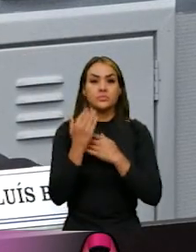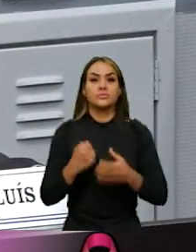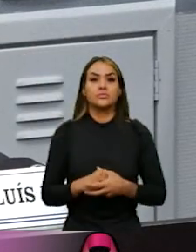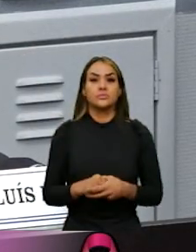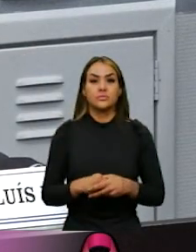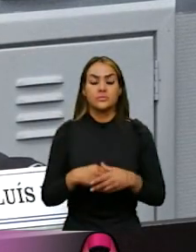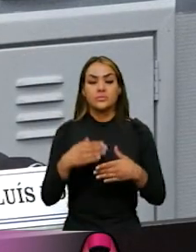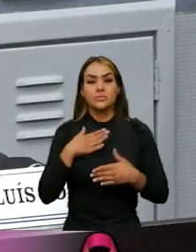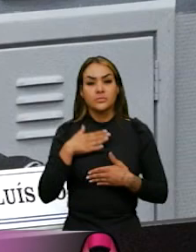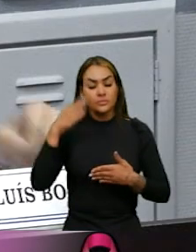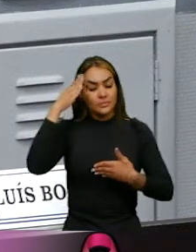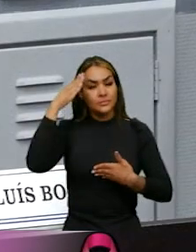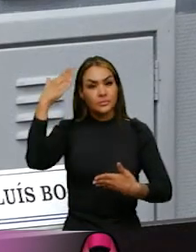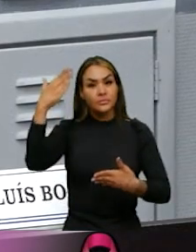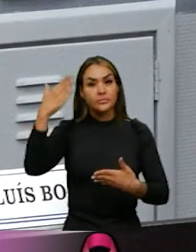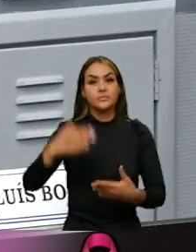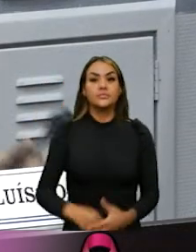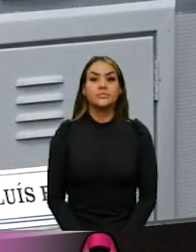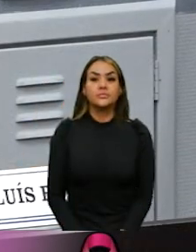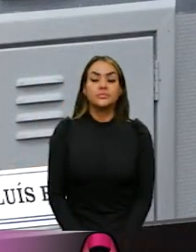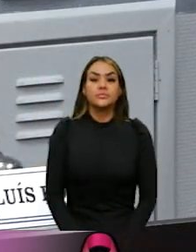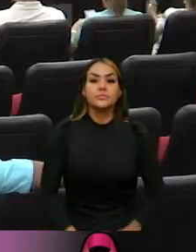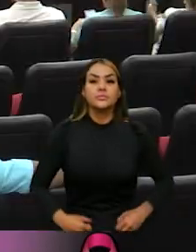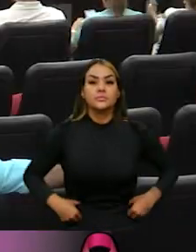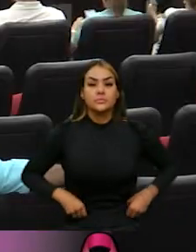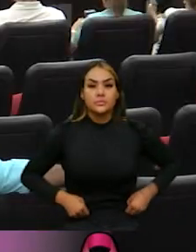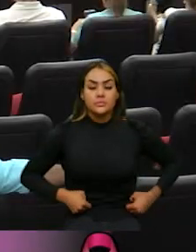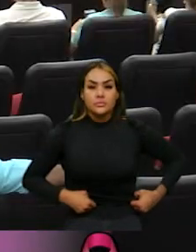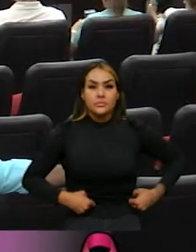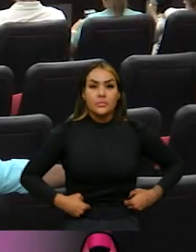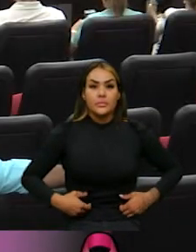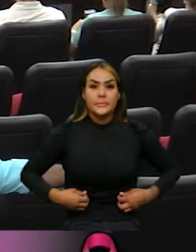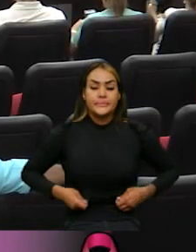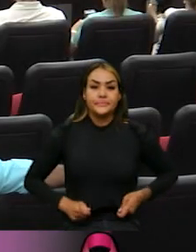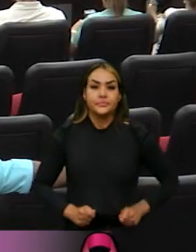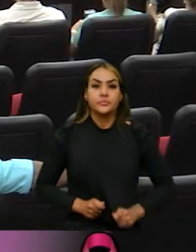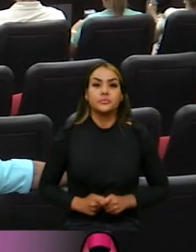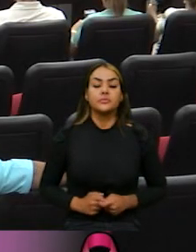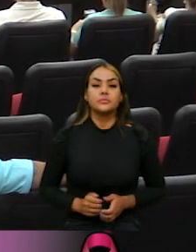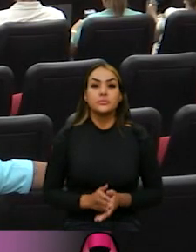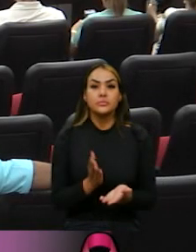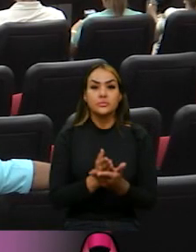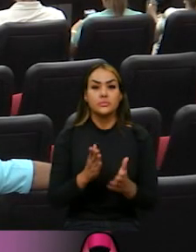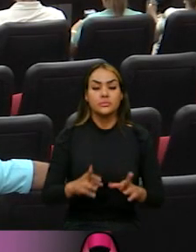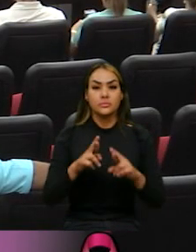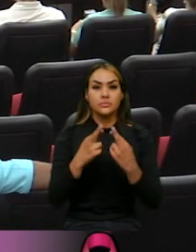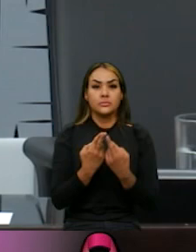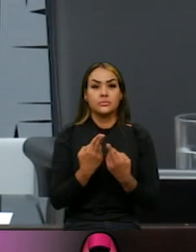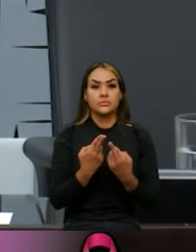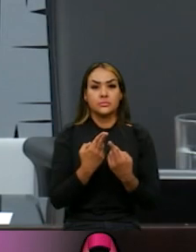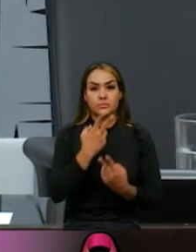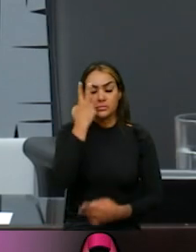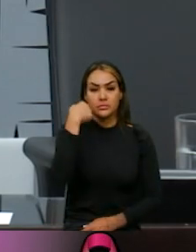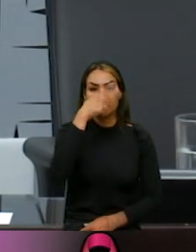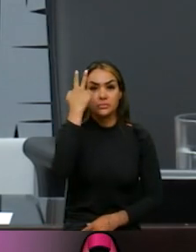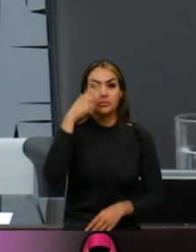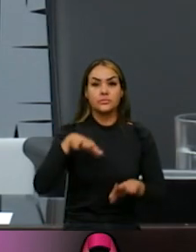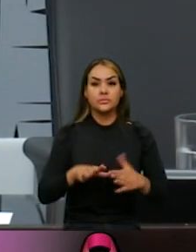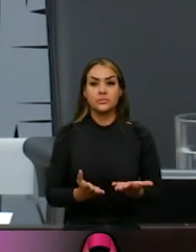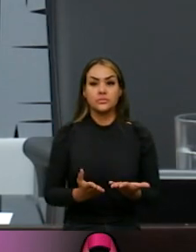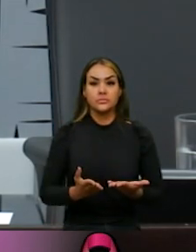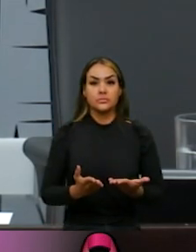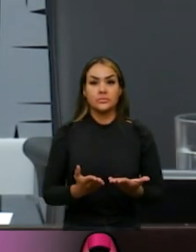também os meus agradecimentos em público. Encerrado o grande expediente, passamos ao